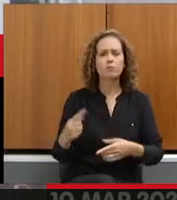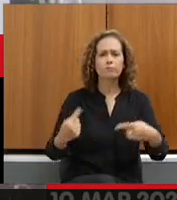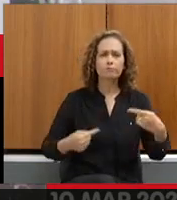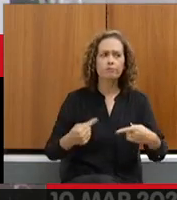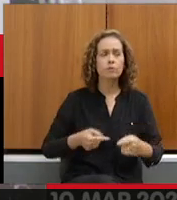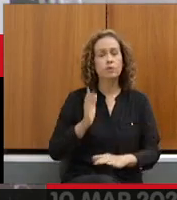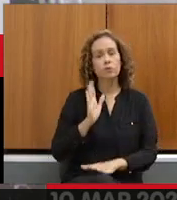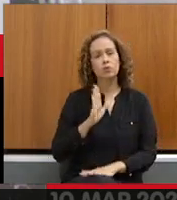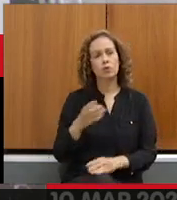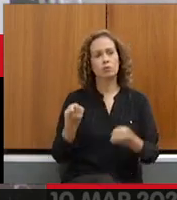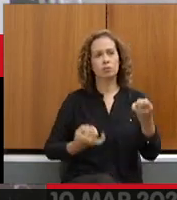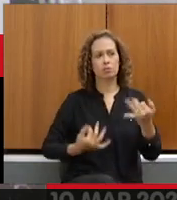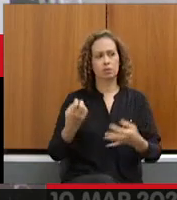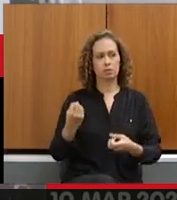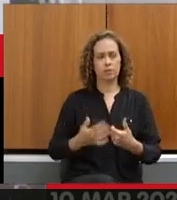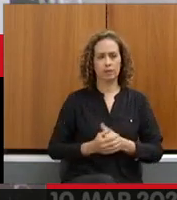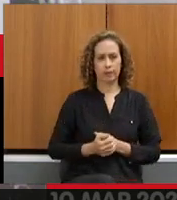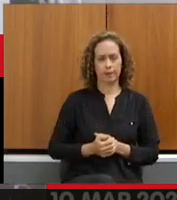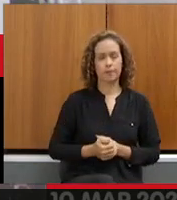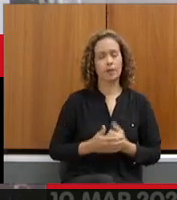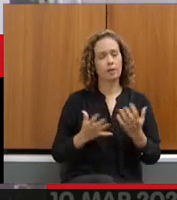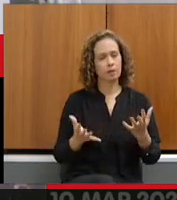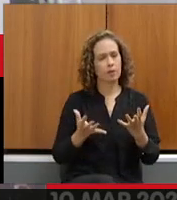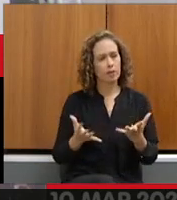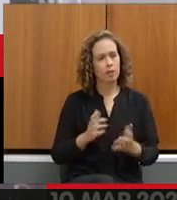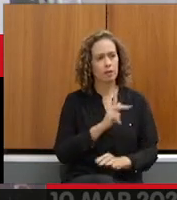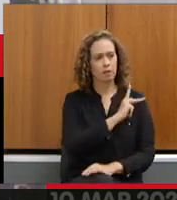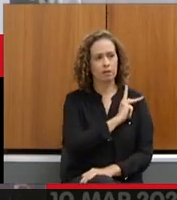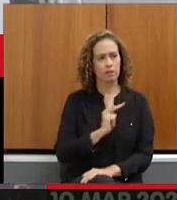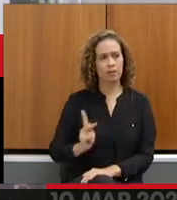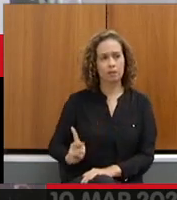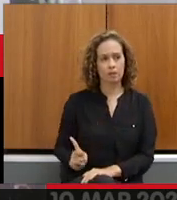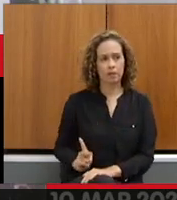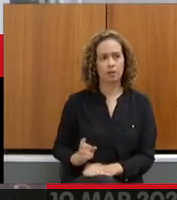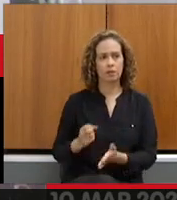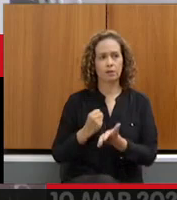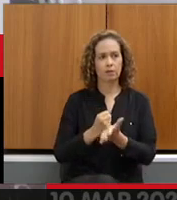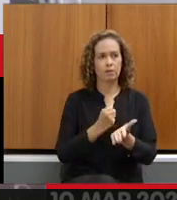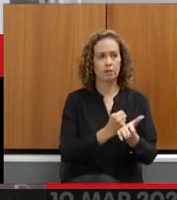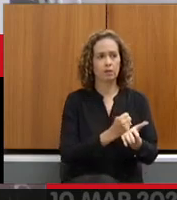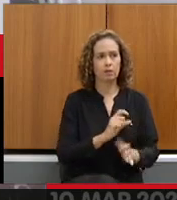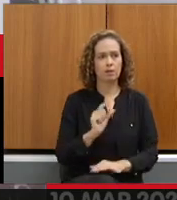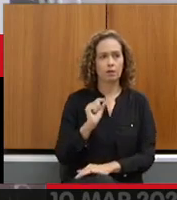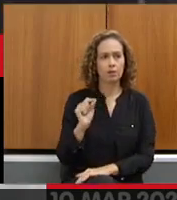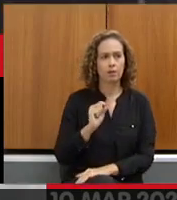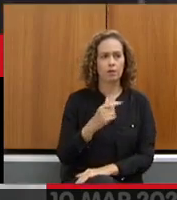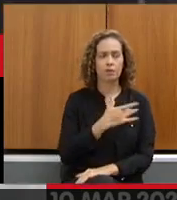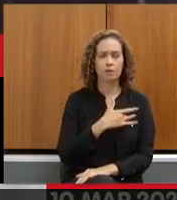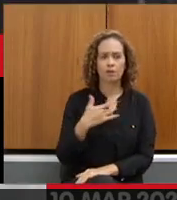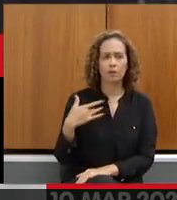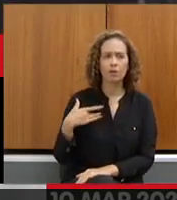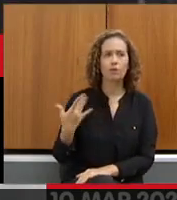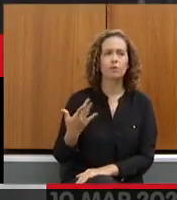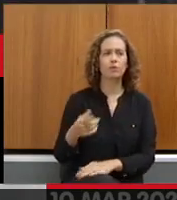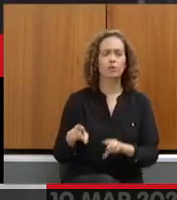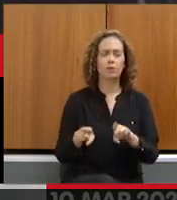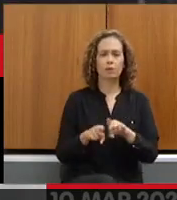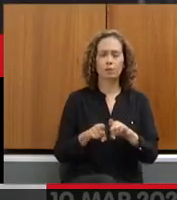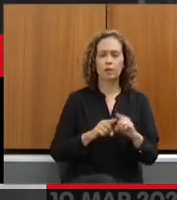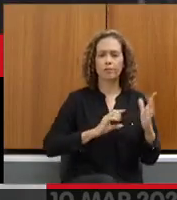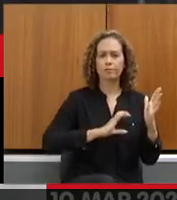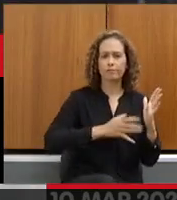afirmação e só queria Presidente assessorando a que o nosso presidente da Comissão de saúde e os demais parlamentares que